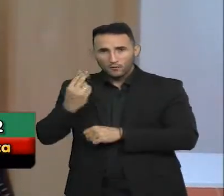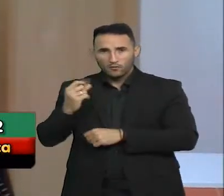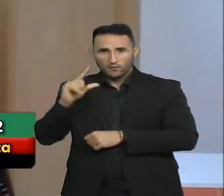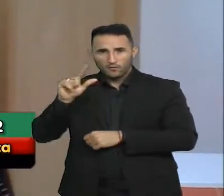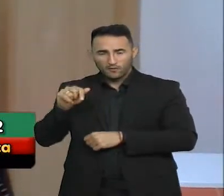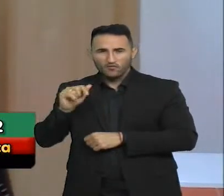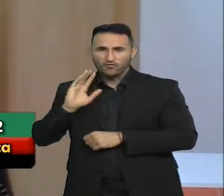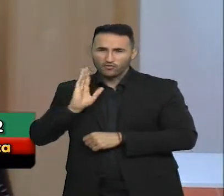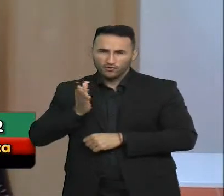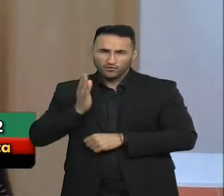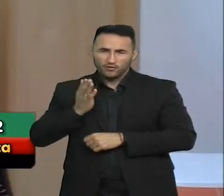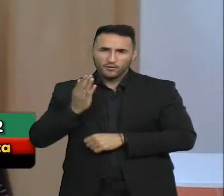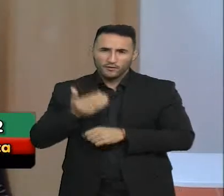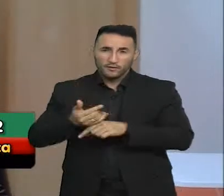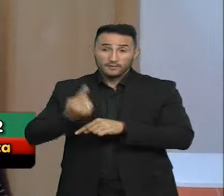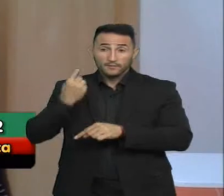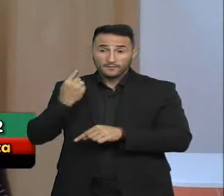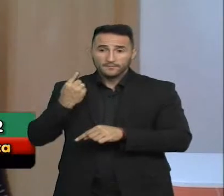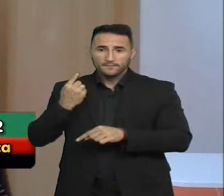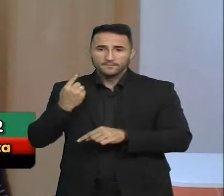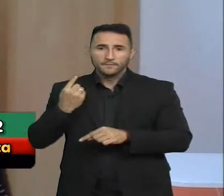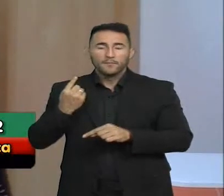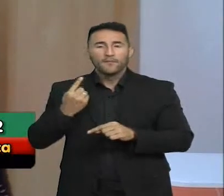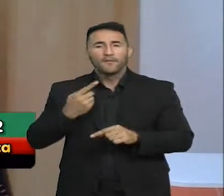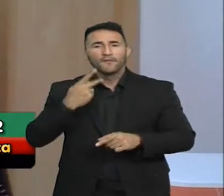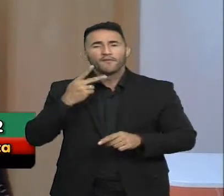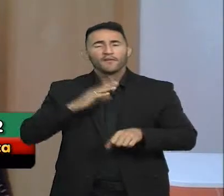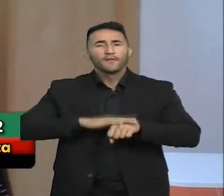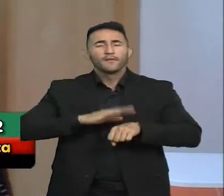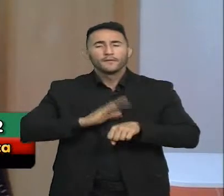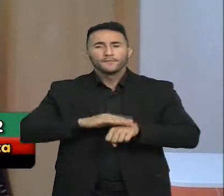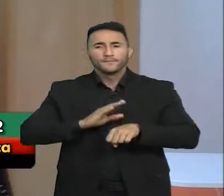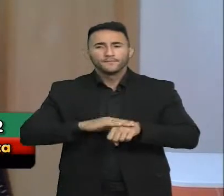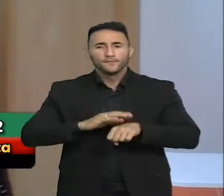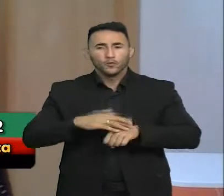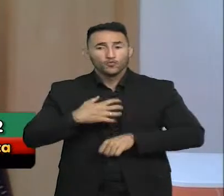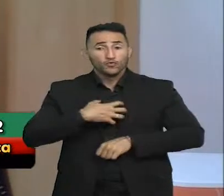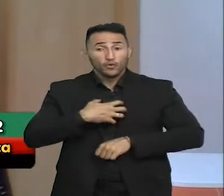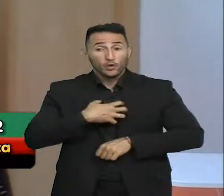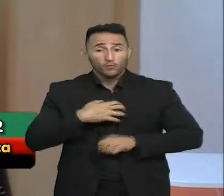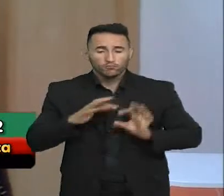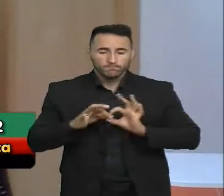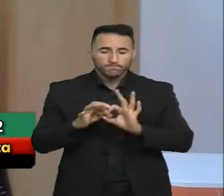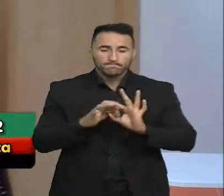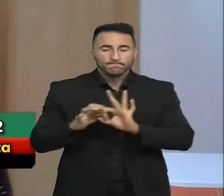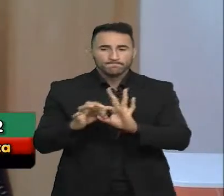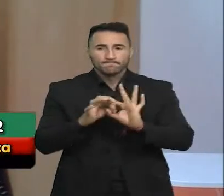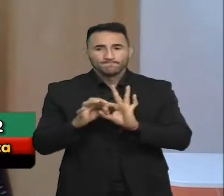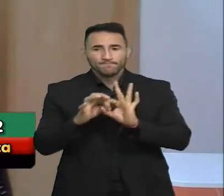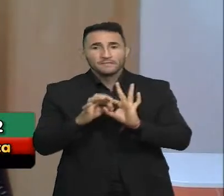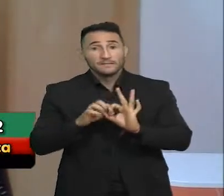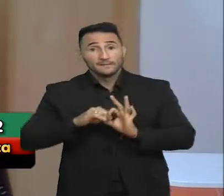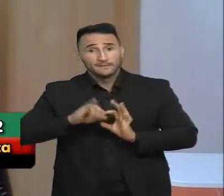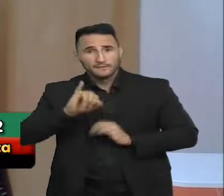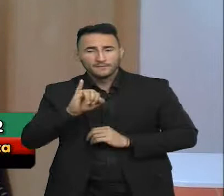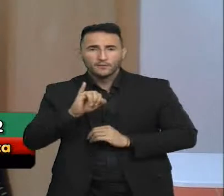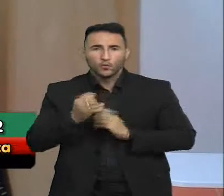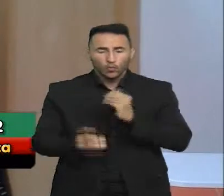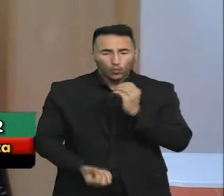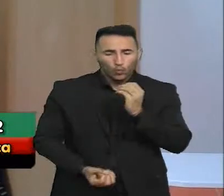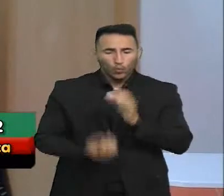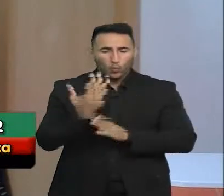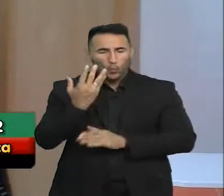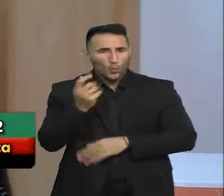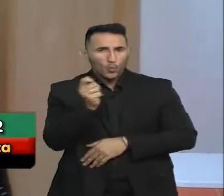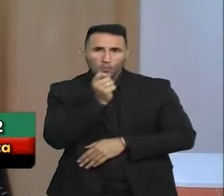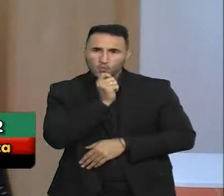espaço de antes, para fazer de forma coletiva. Né? Se a gente não criar